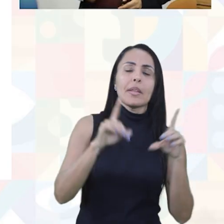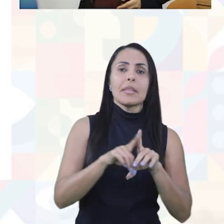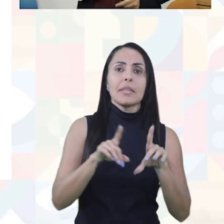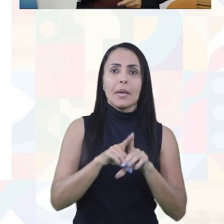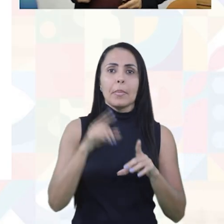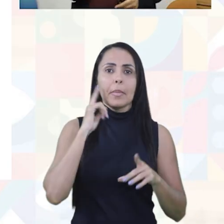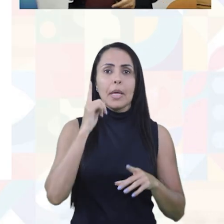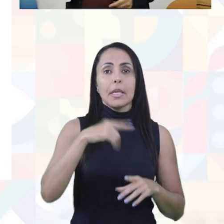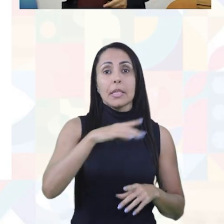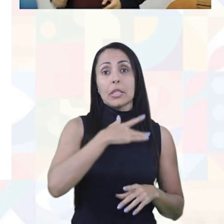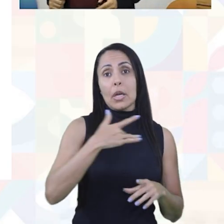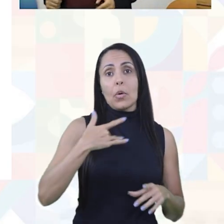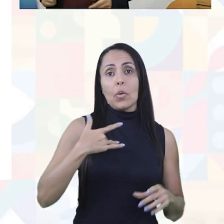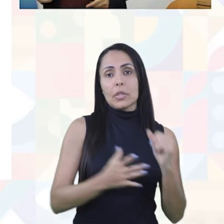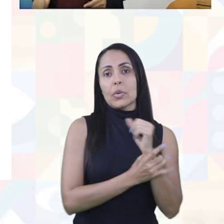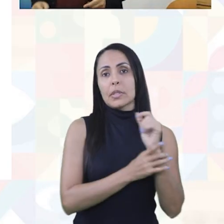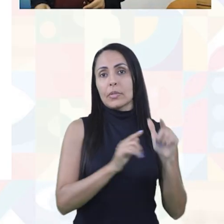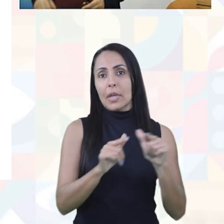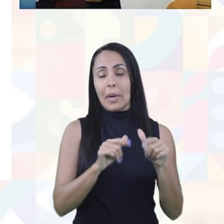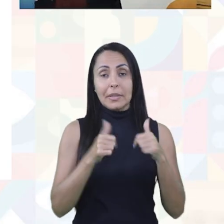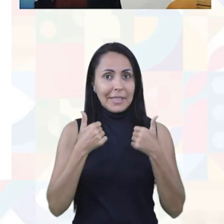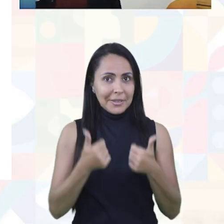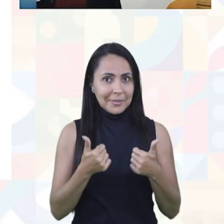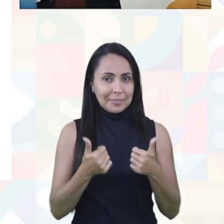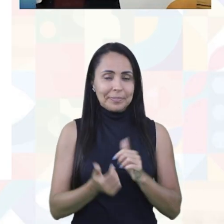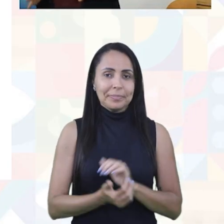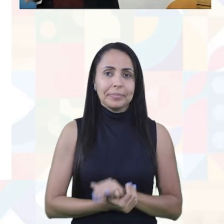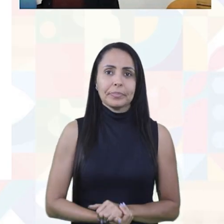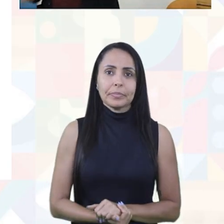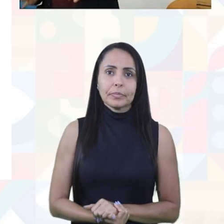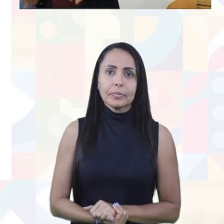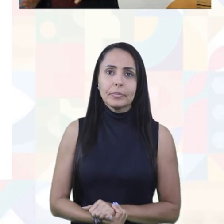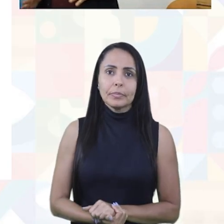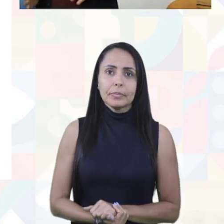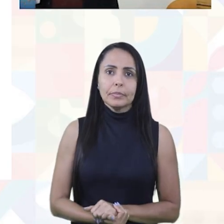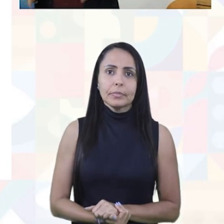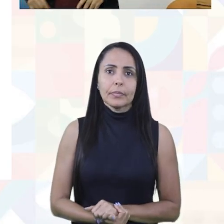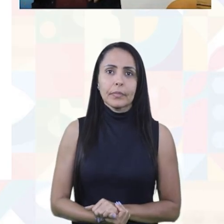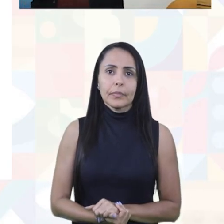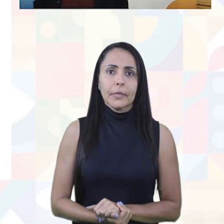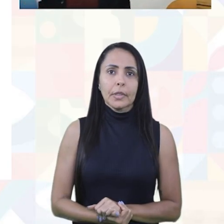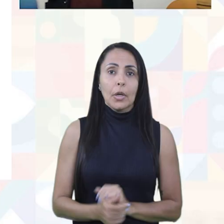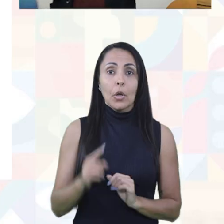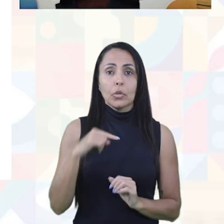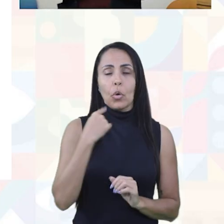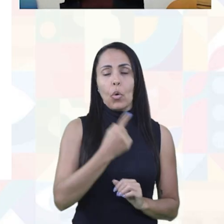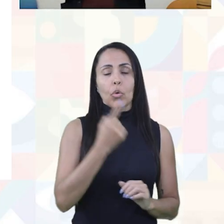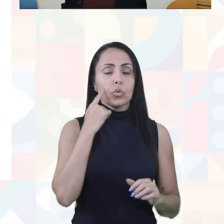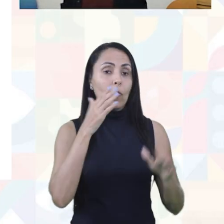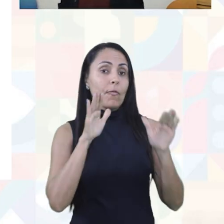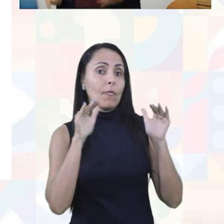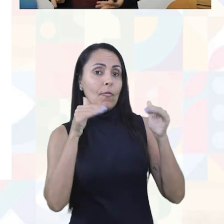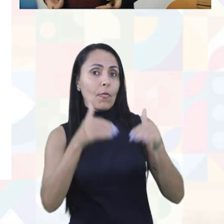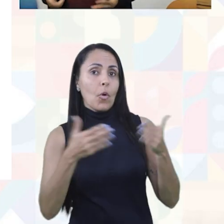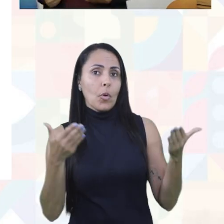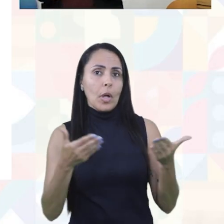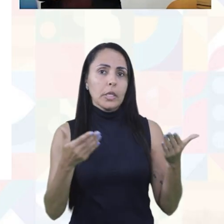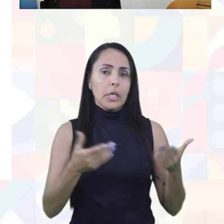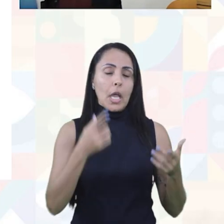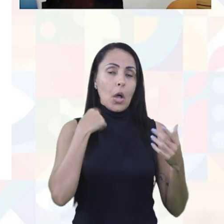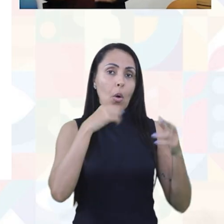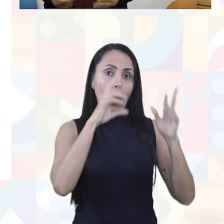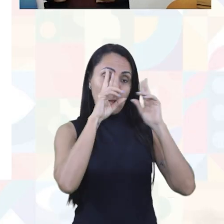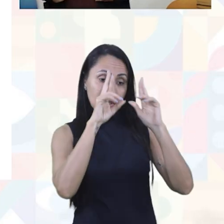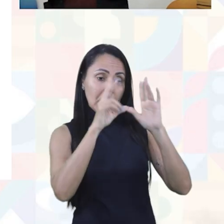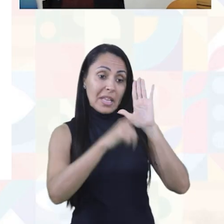das saúdes e de segurança do trabalho, tá certo? Mas o nosso foco aqui é a obediência,